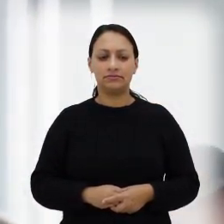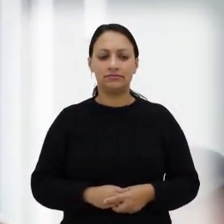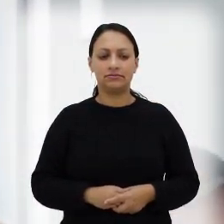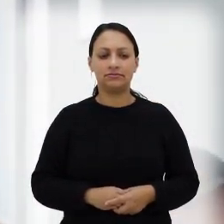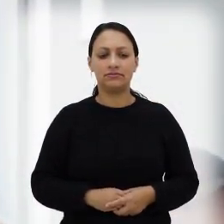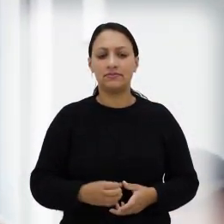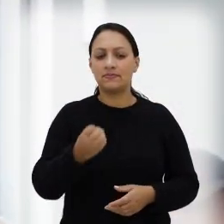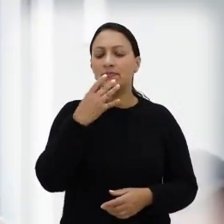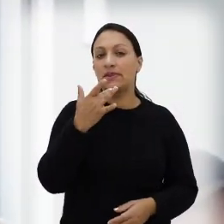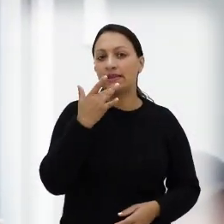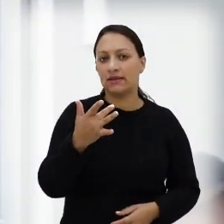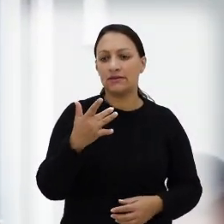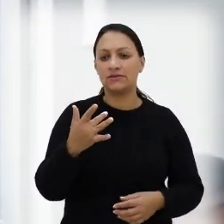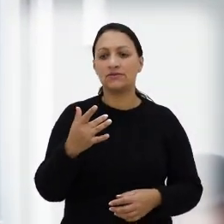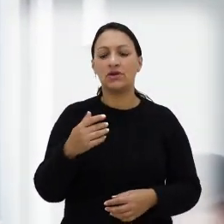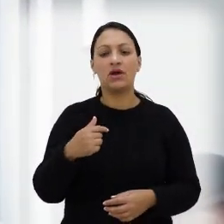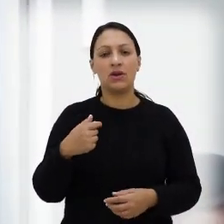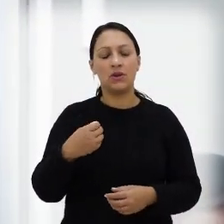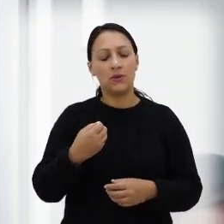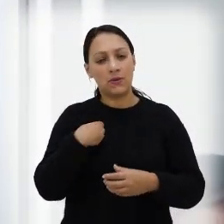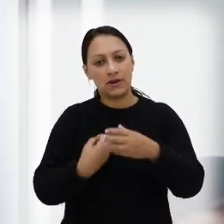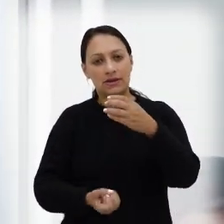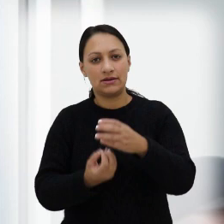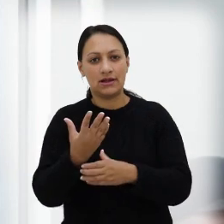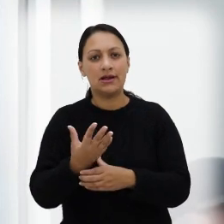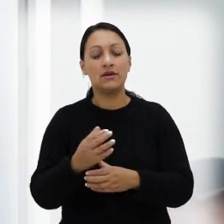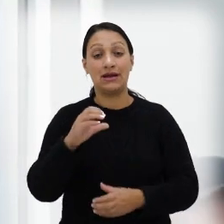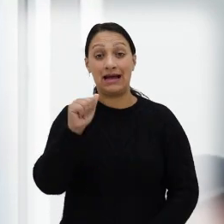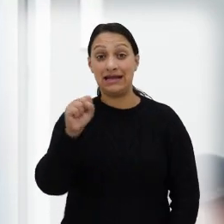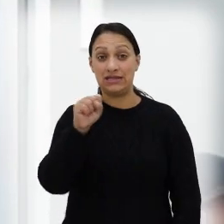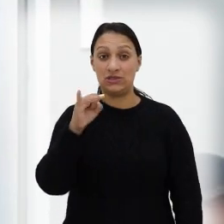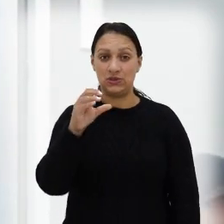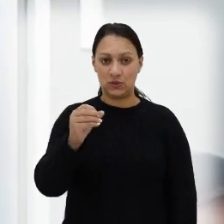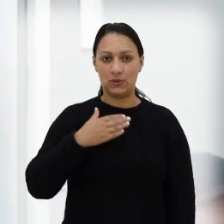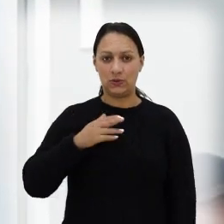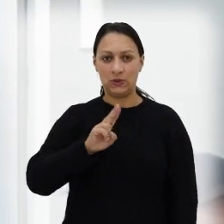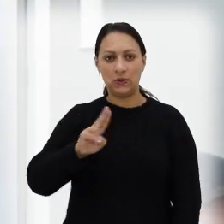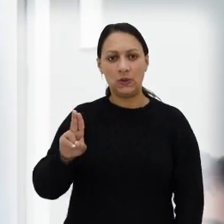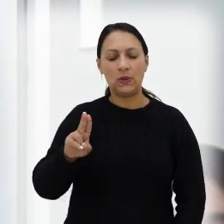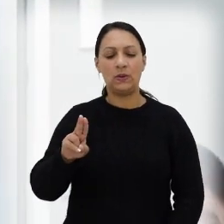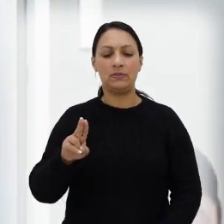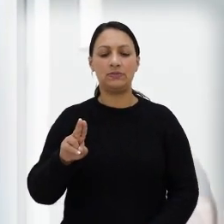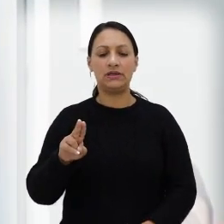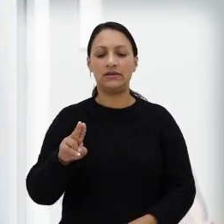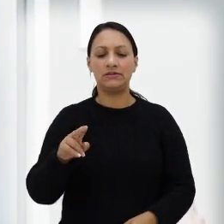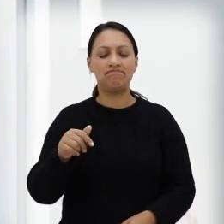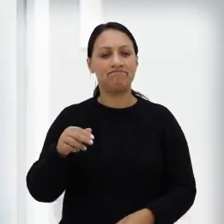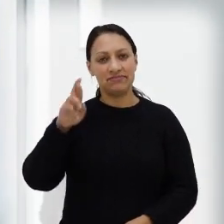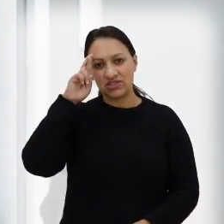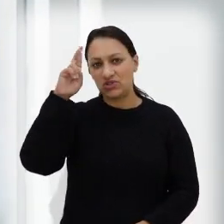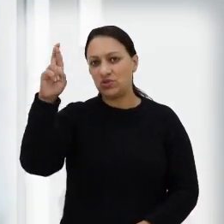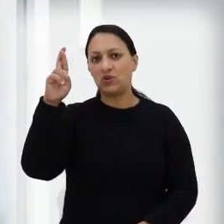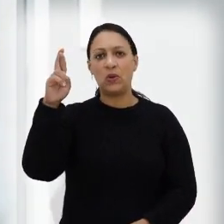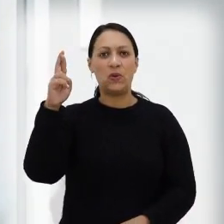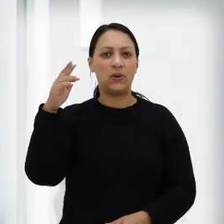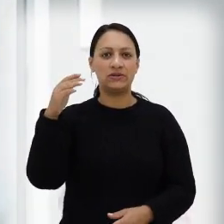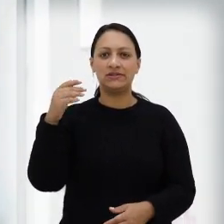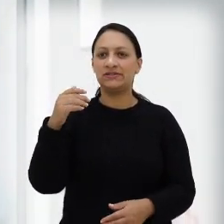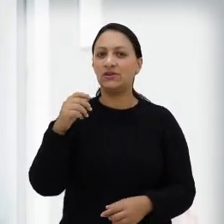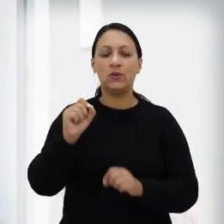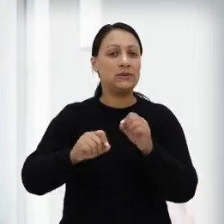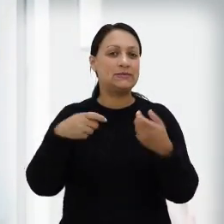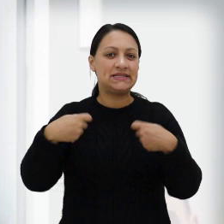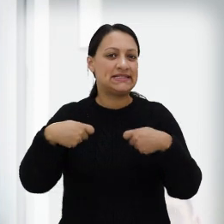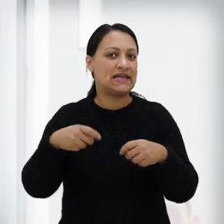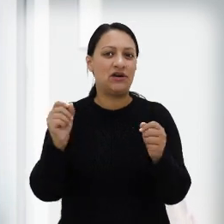Boa tarde, pessoal. Meu nome é Cássio, eu sou fundador, CEO da Lemon Go, auxiliar de serviços gerais, faço limpeza, o que precisar lá a gente